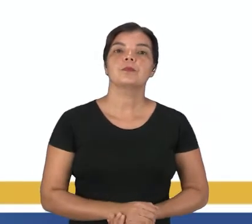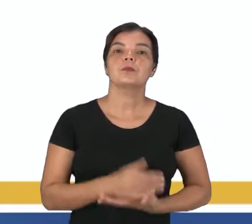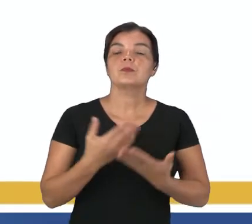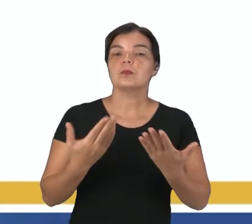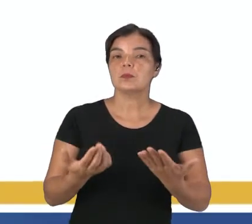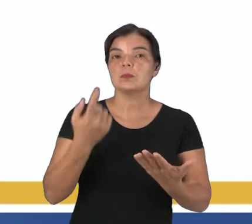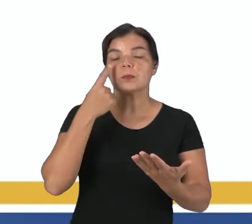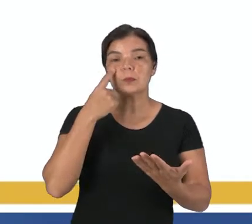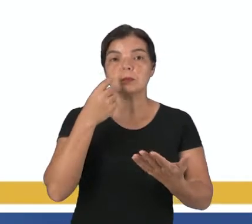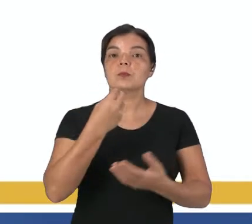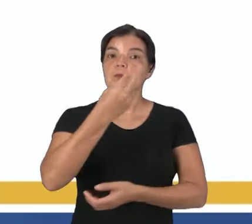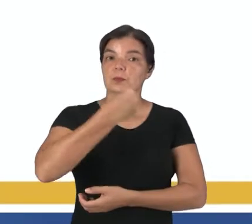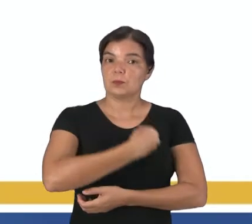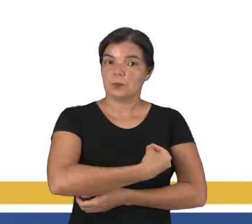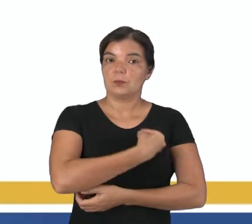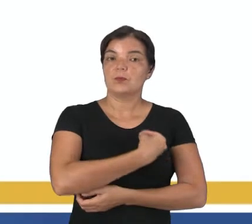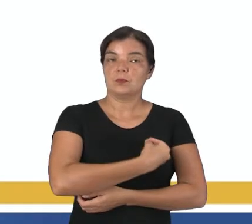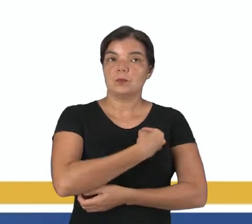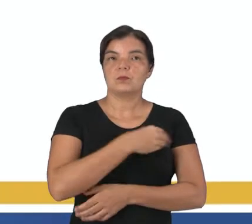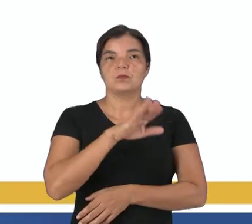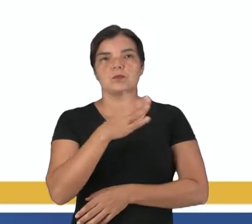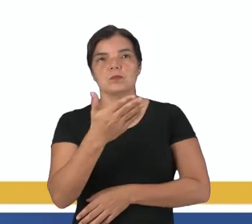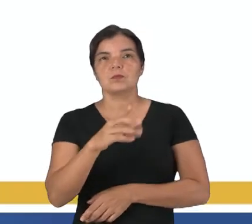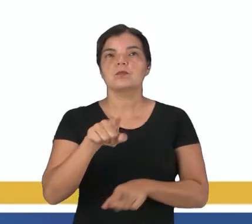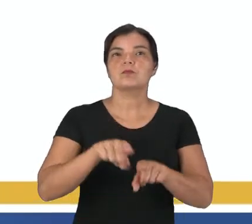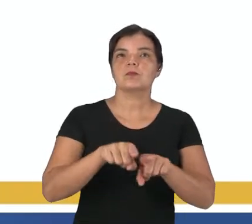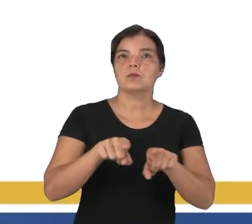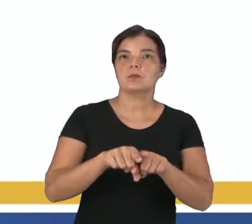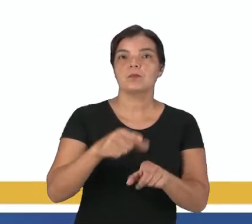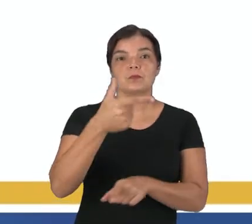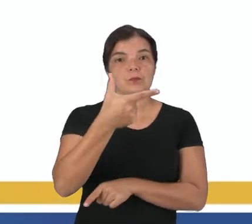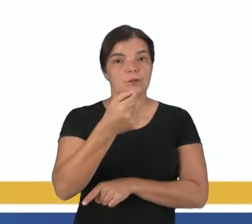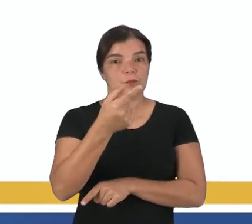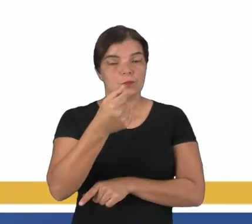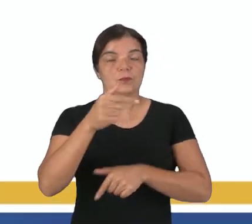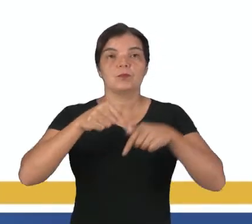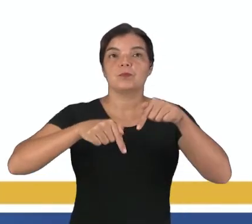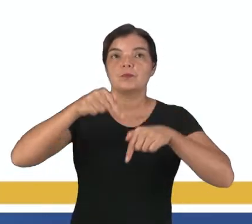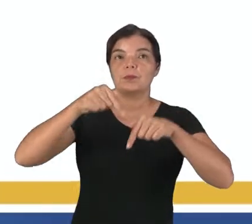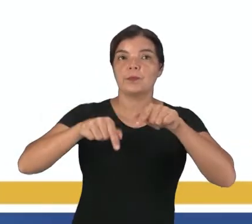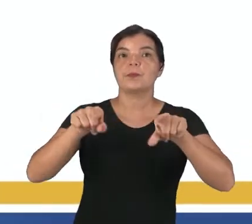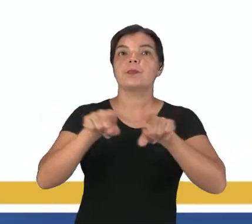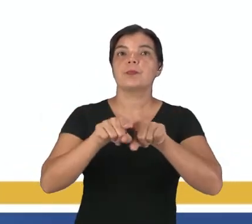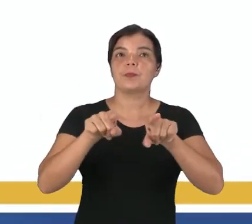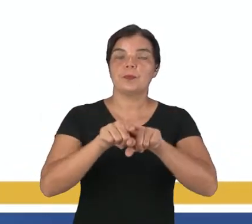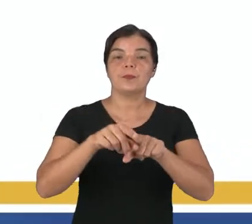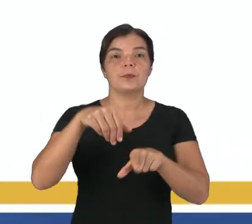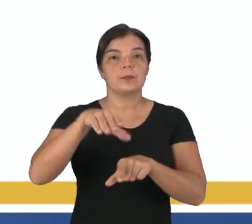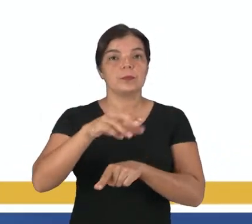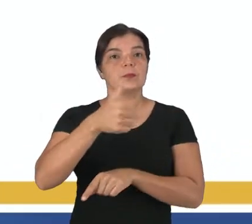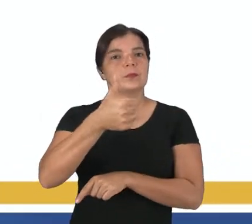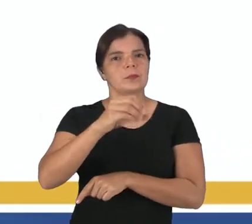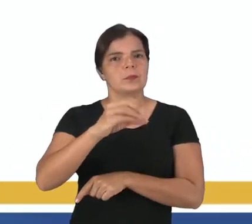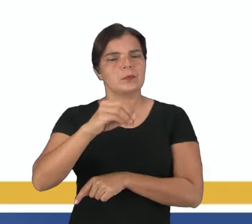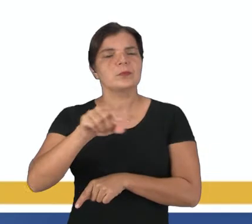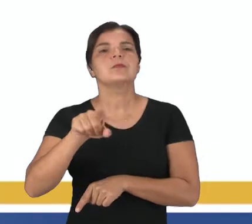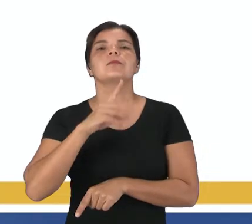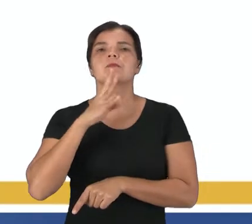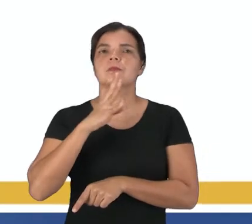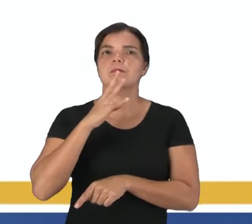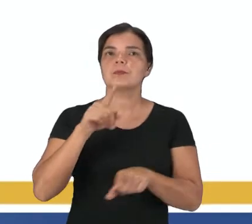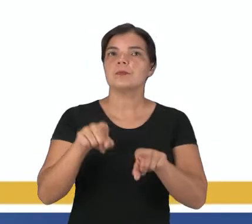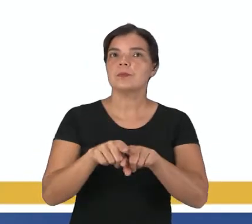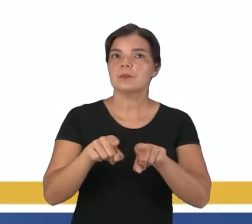bom nos seres vivos existem em torno de 20 elementos químicos né entre os mais de 100